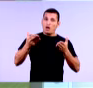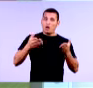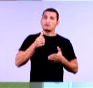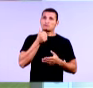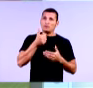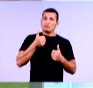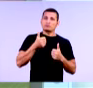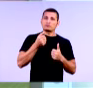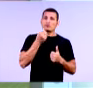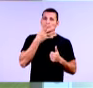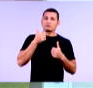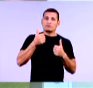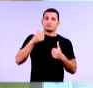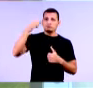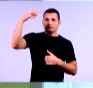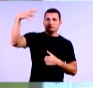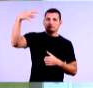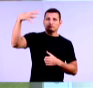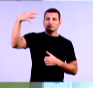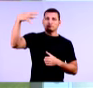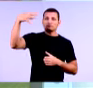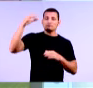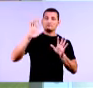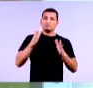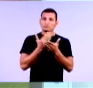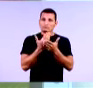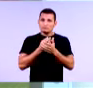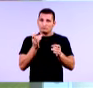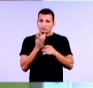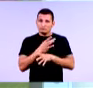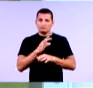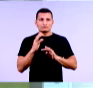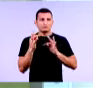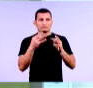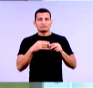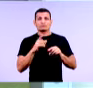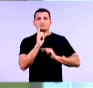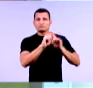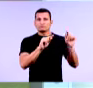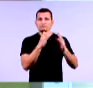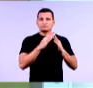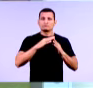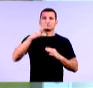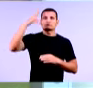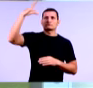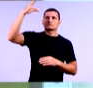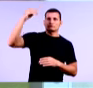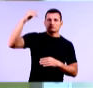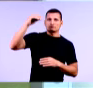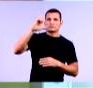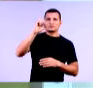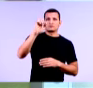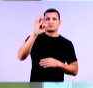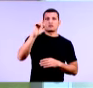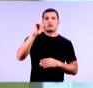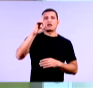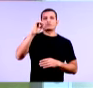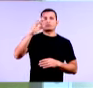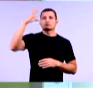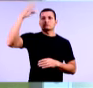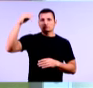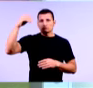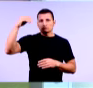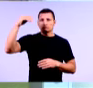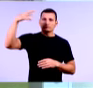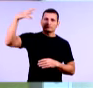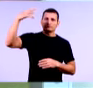ligado. Mas quando a gente sair, a aula terminar, todo mundo for para casa, qual vai ser o estado da lâmpada? Desligado. Esse estado muda ao